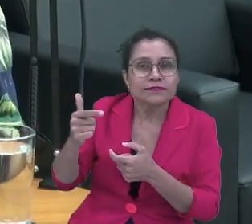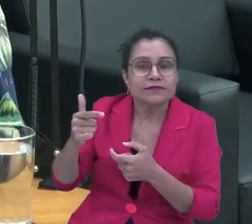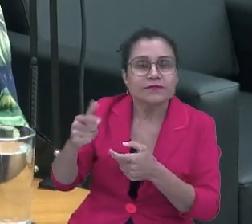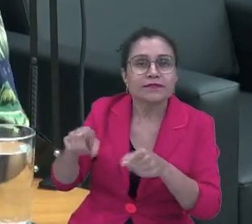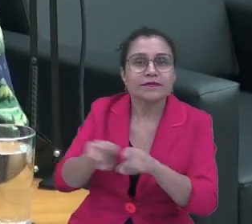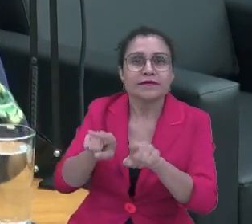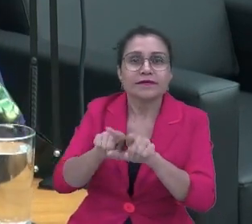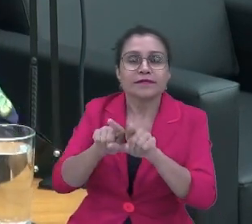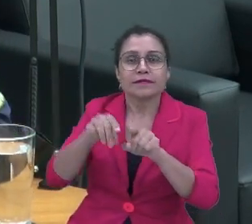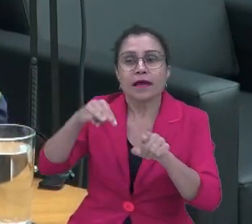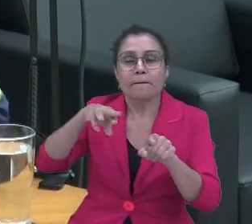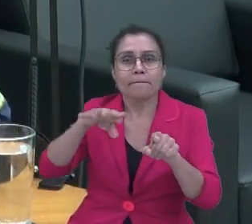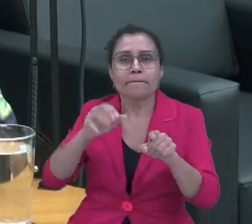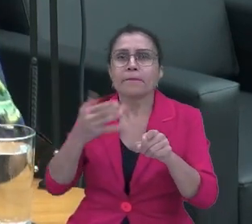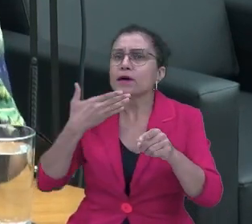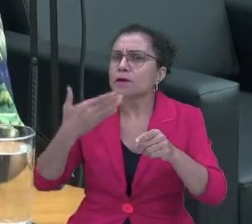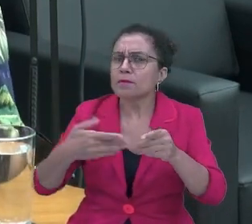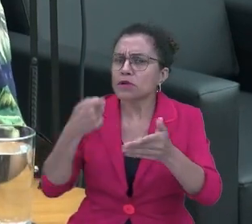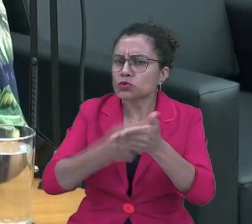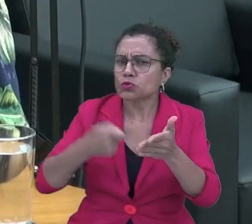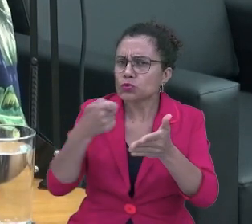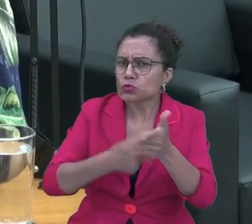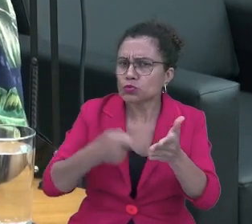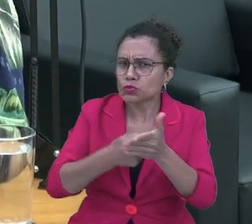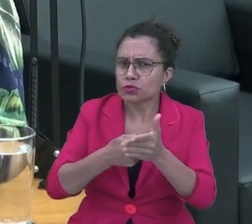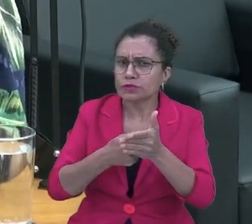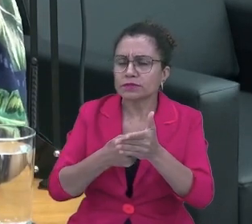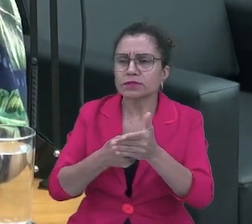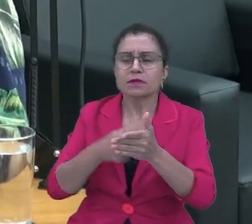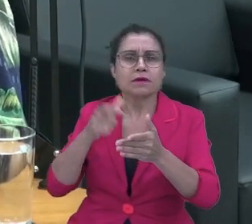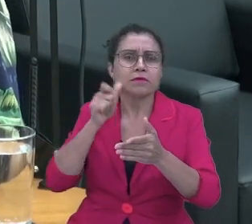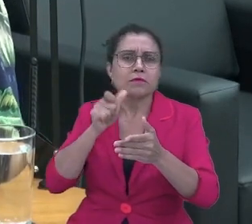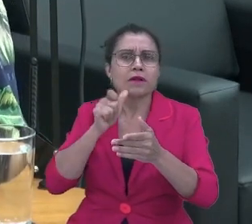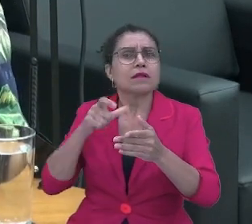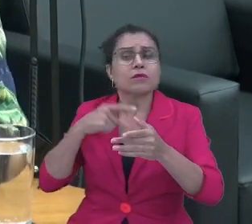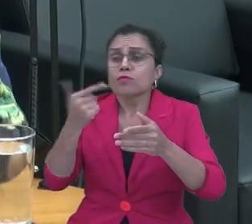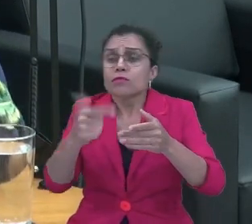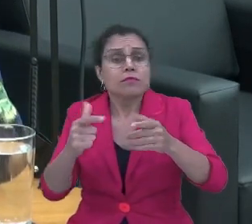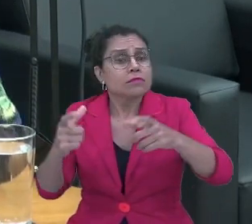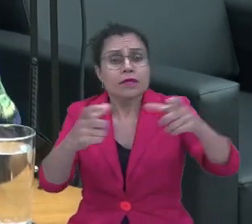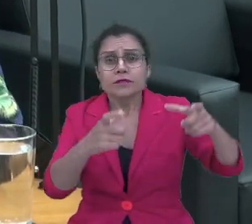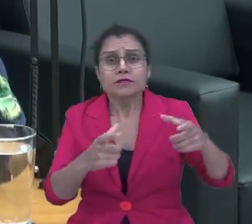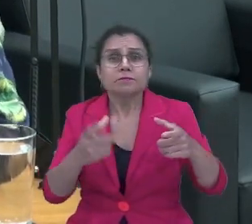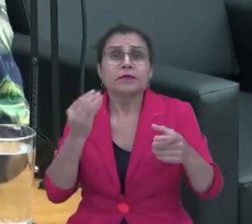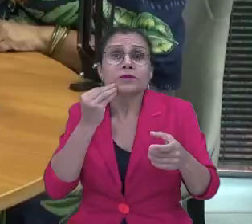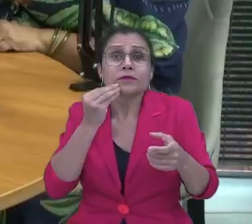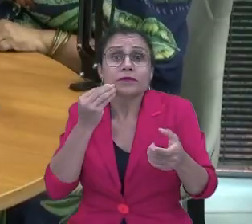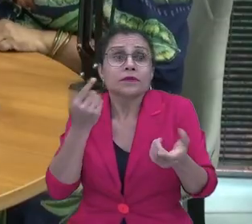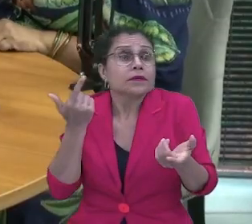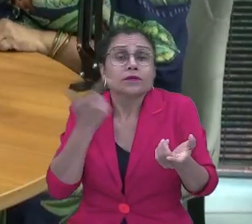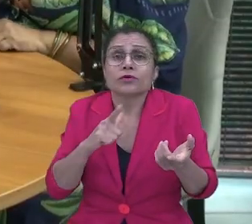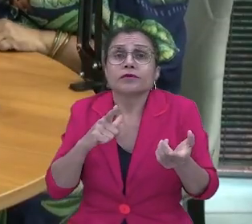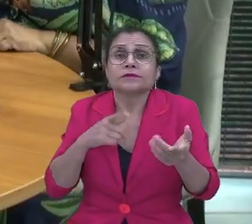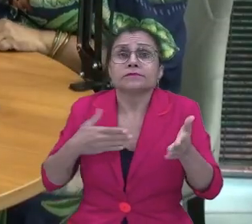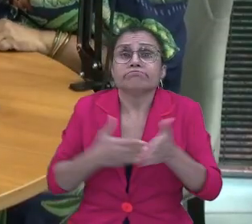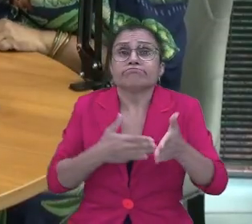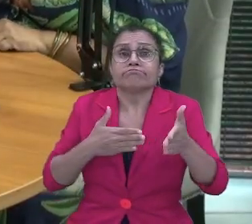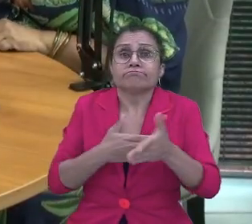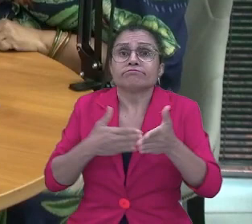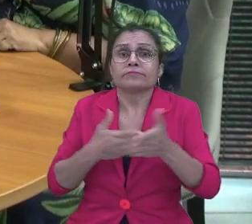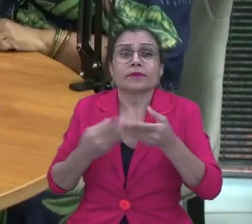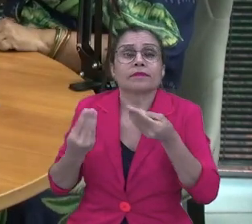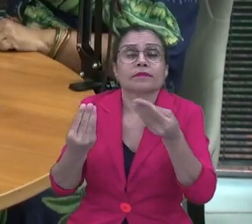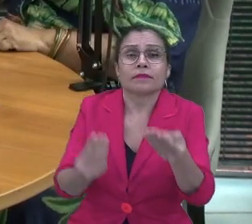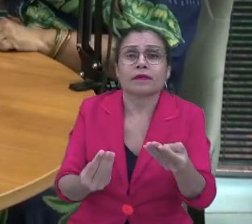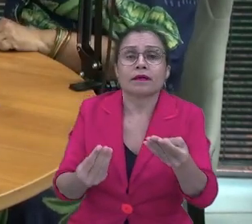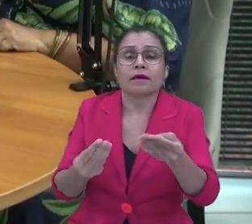ela escreve a reivindicação das mulheres, ela fala, não, nós só não temos o espaço e a oportunidade porque nós não tivemos espaço para a